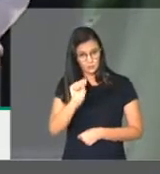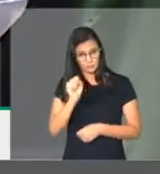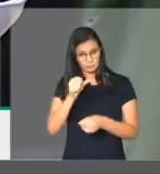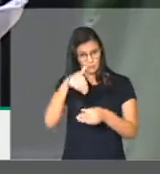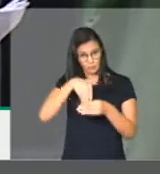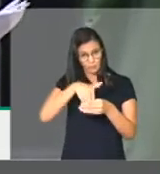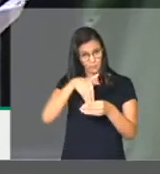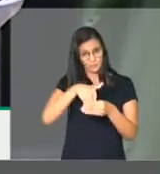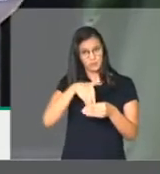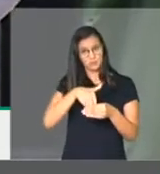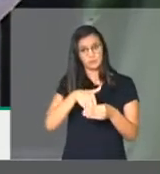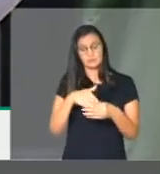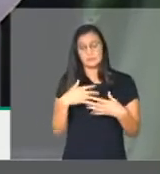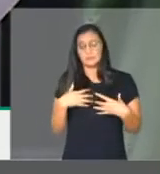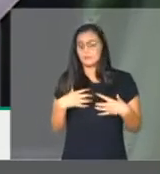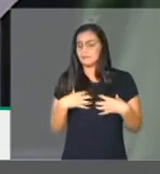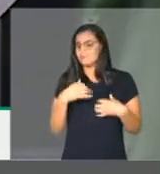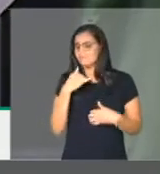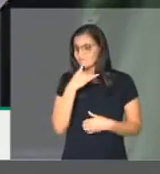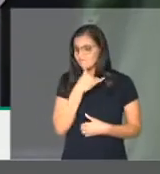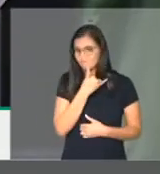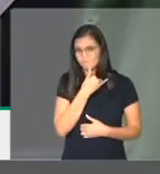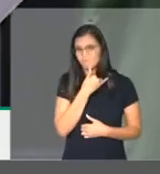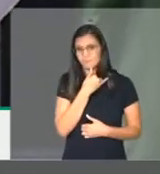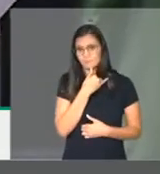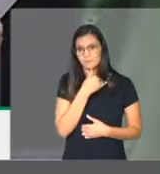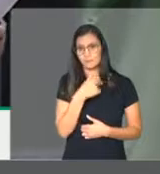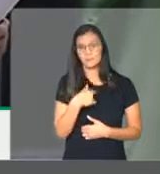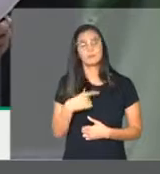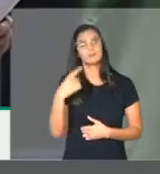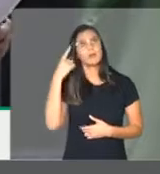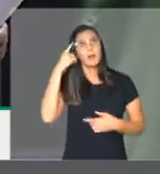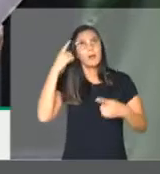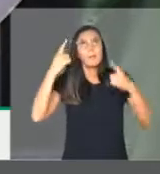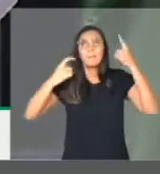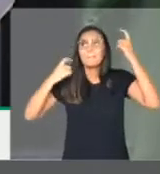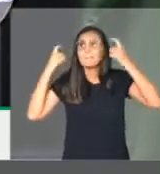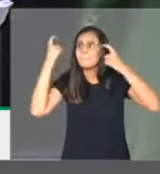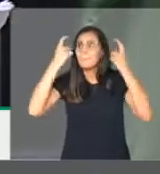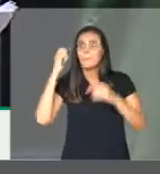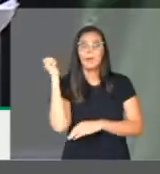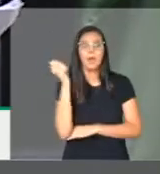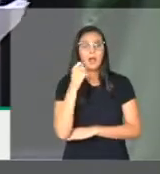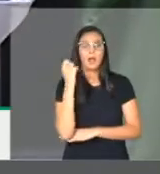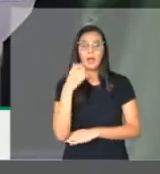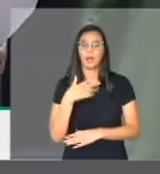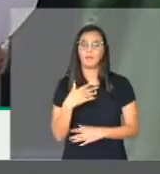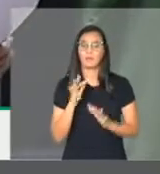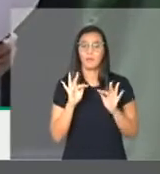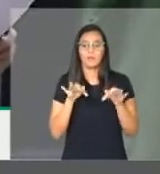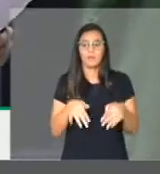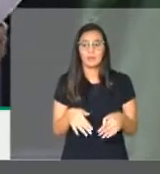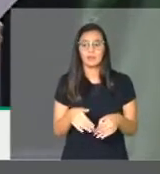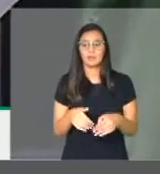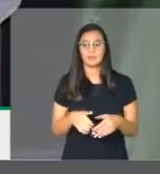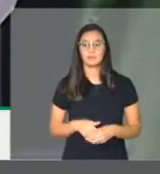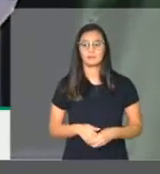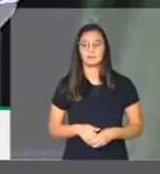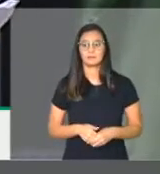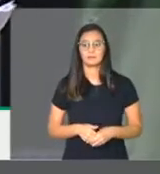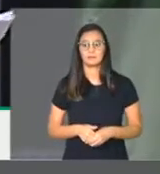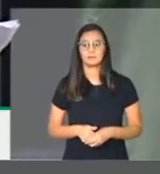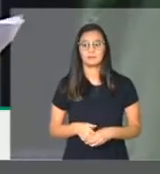e da frustração, senhor presidente. E é com grave preocupação que caminhamos para o encerramento da